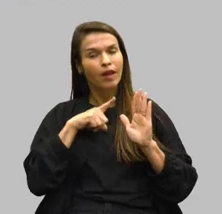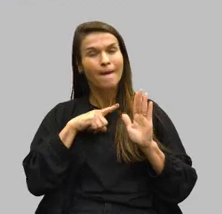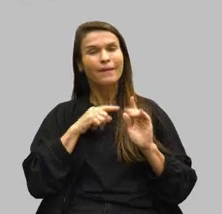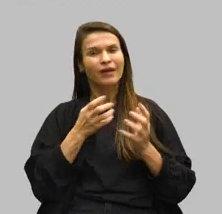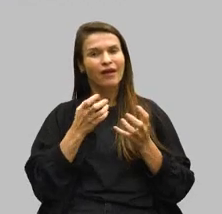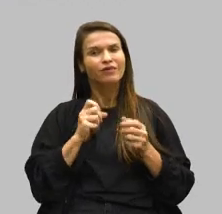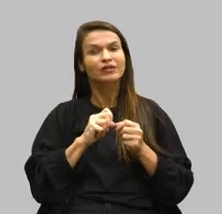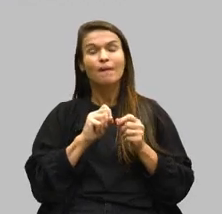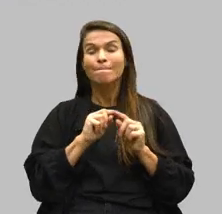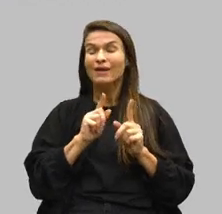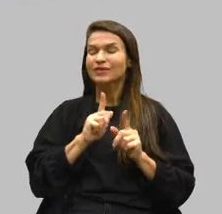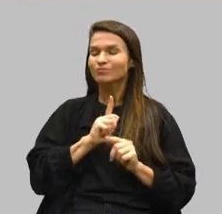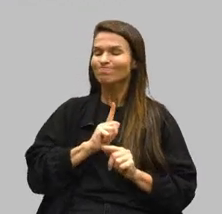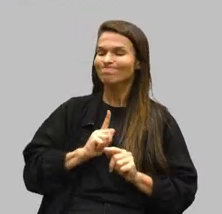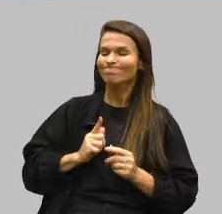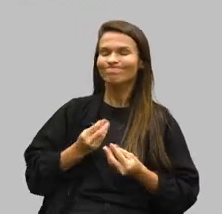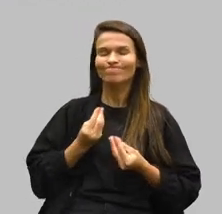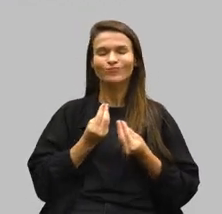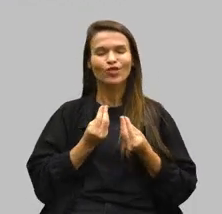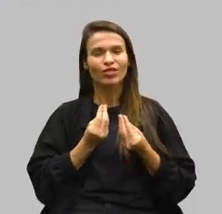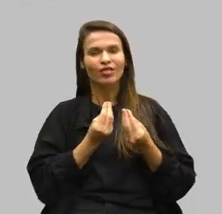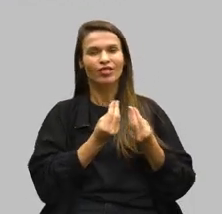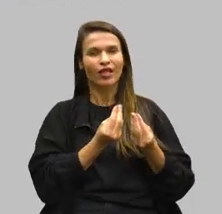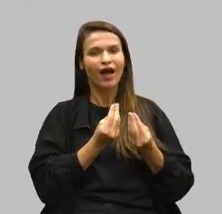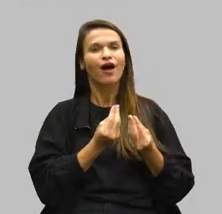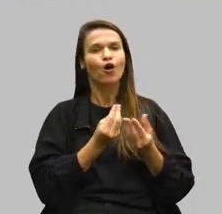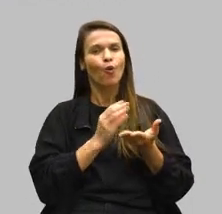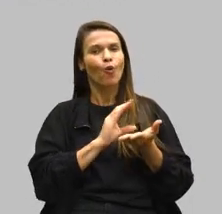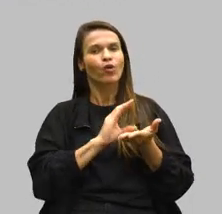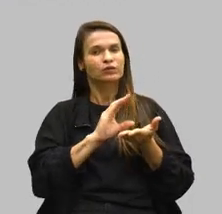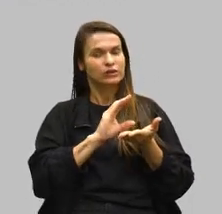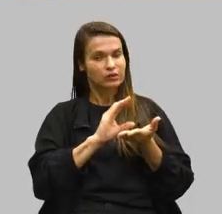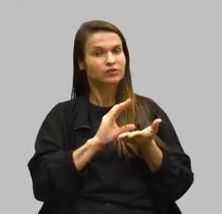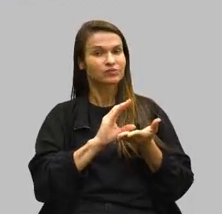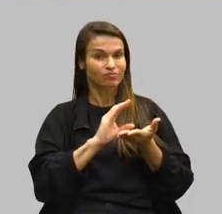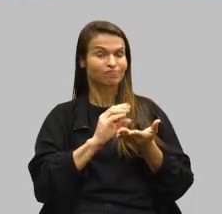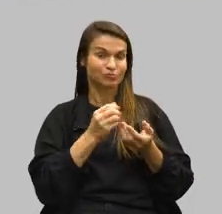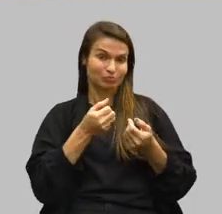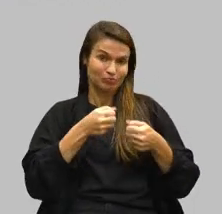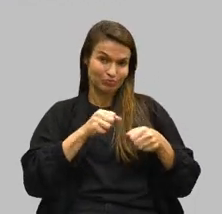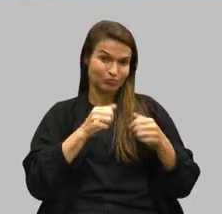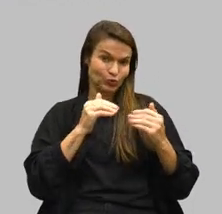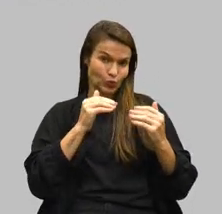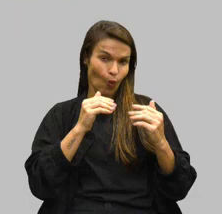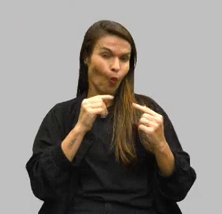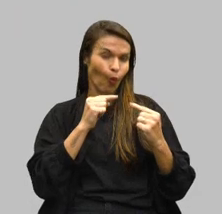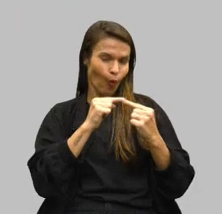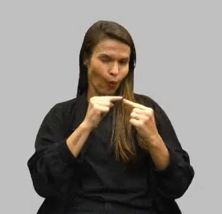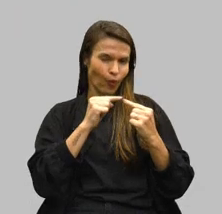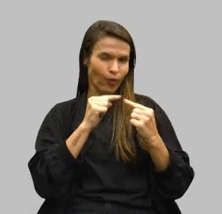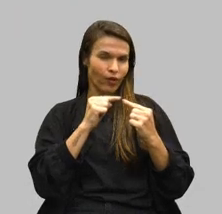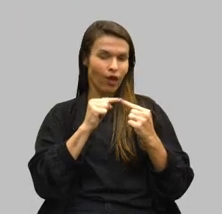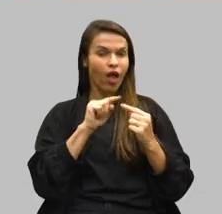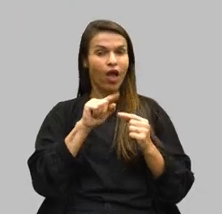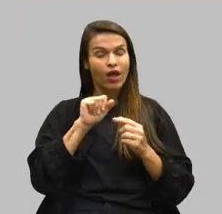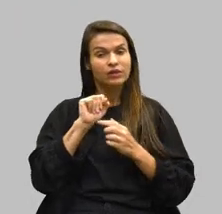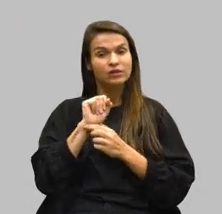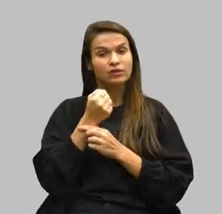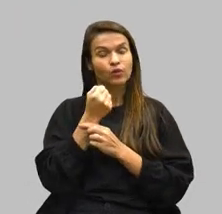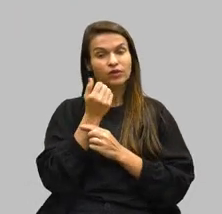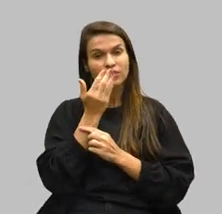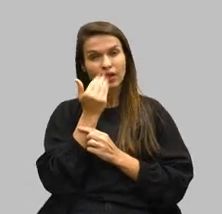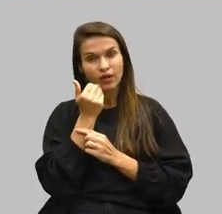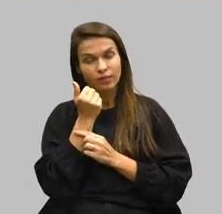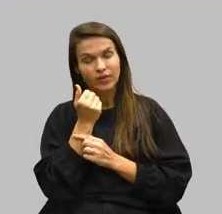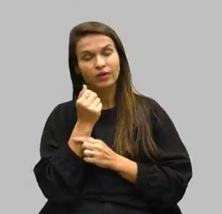governo às vezes não te dá o tamanho do orçamento que é necessário é segurança alimentar aí nós